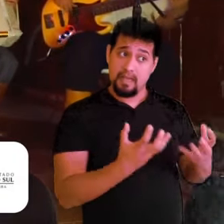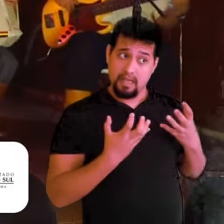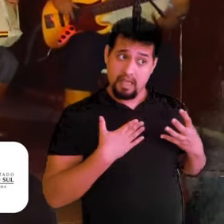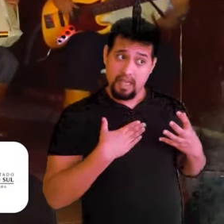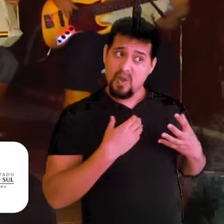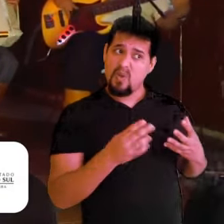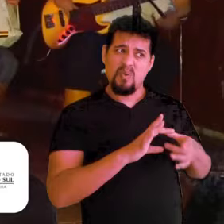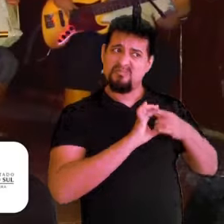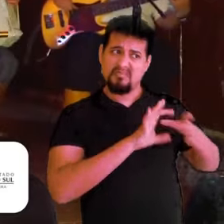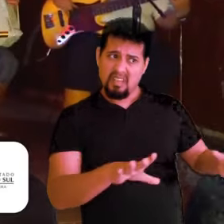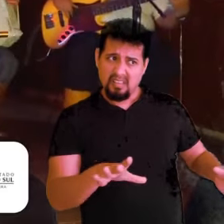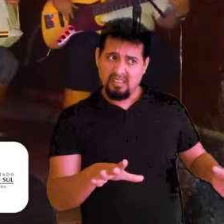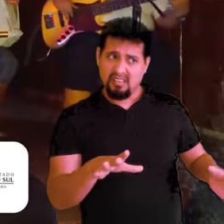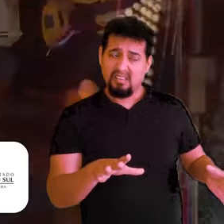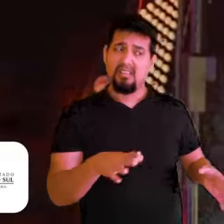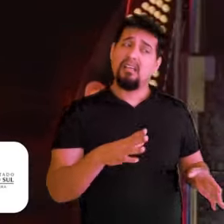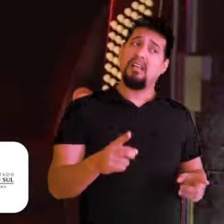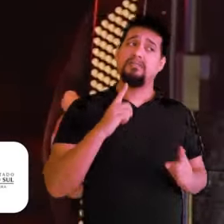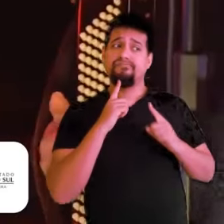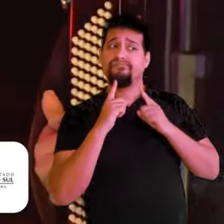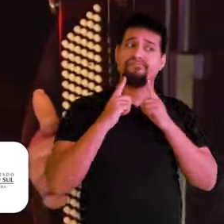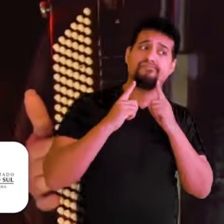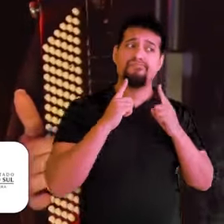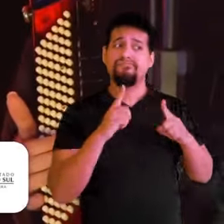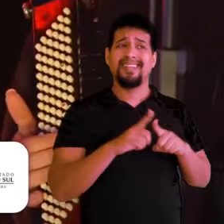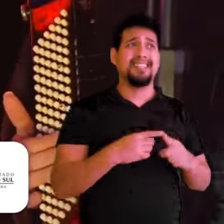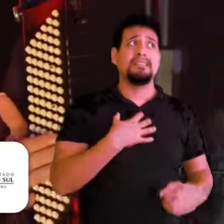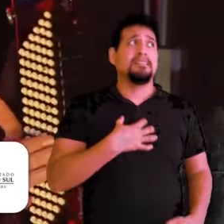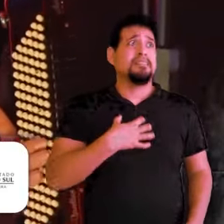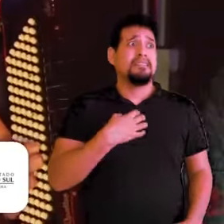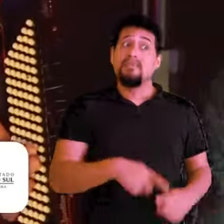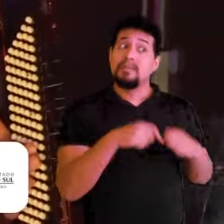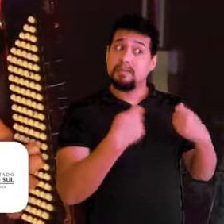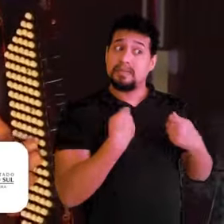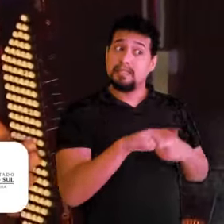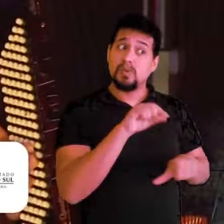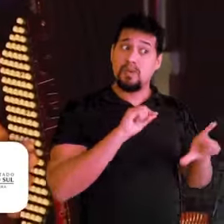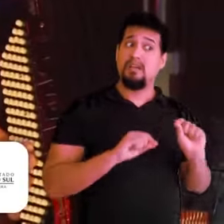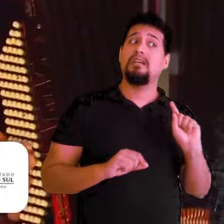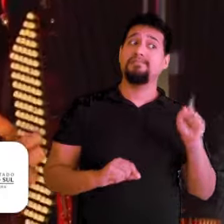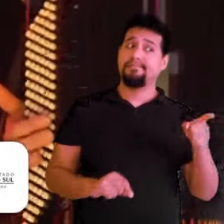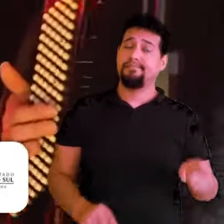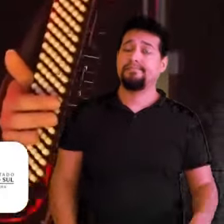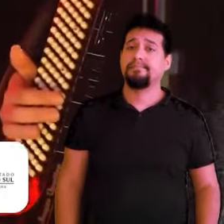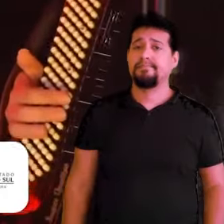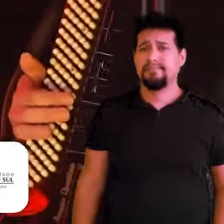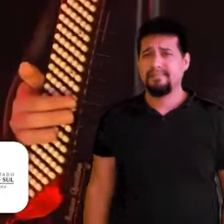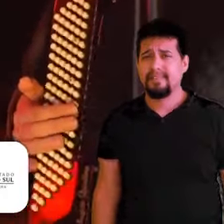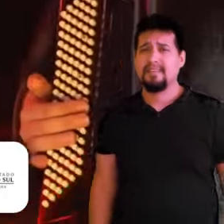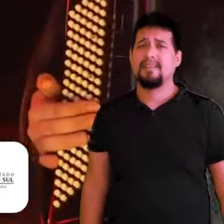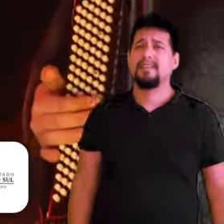me quer ou vai abrir. A indecisão me mata, você tem que